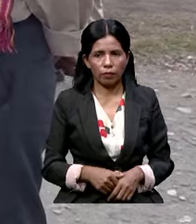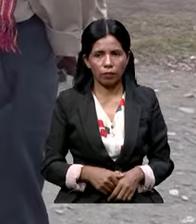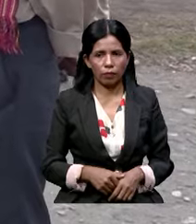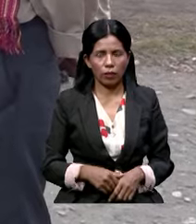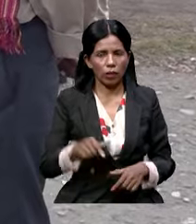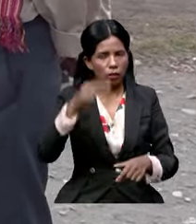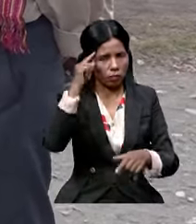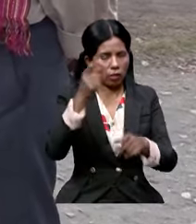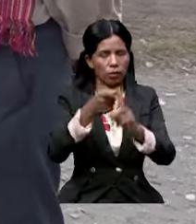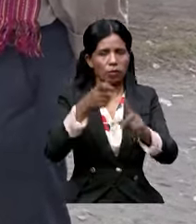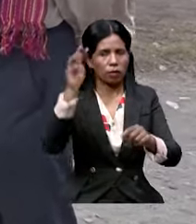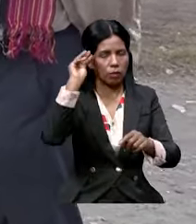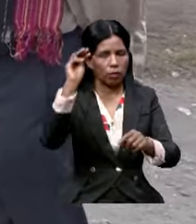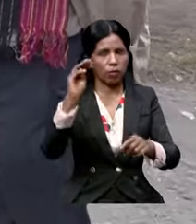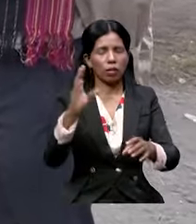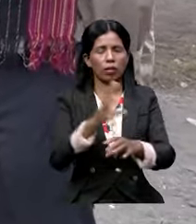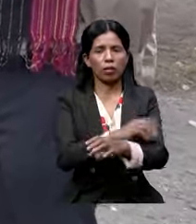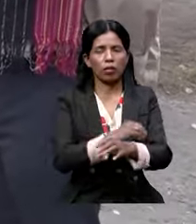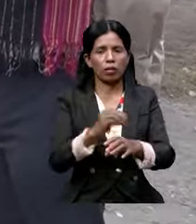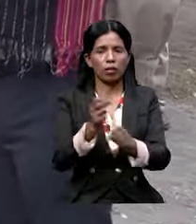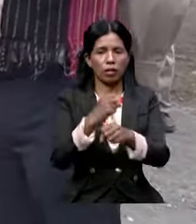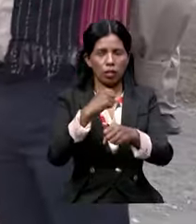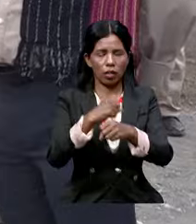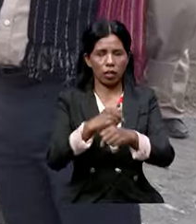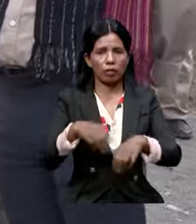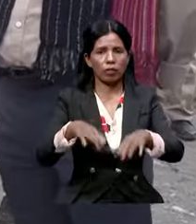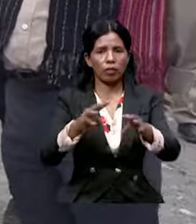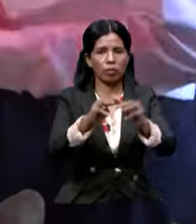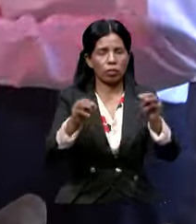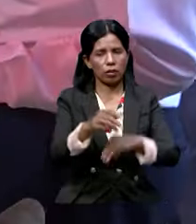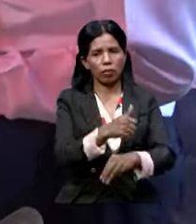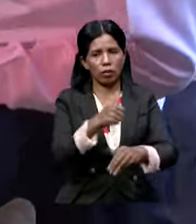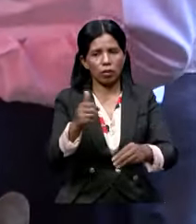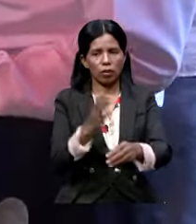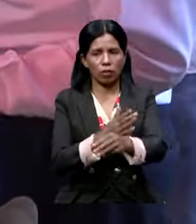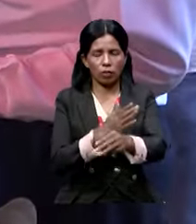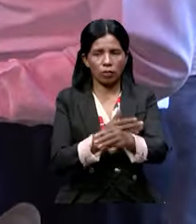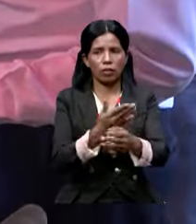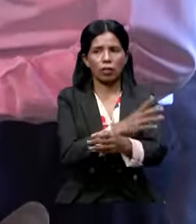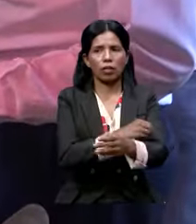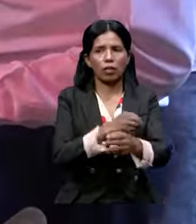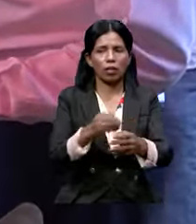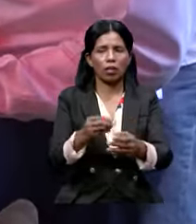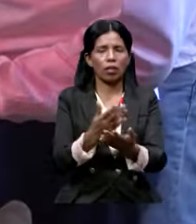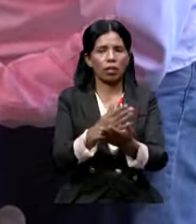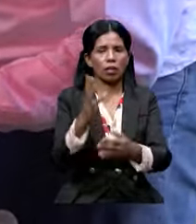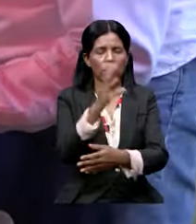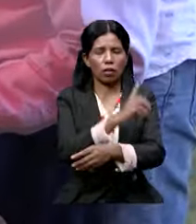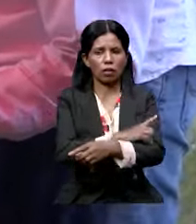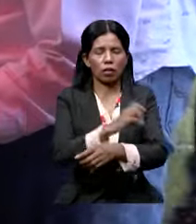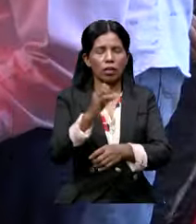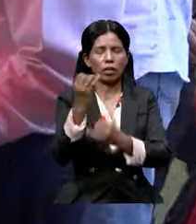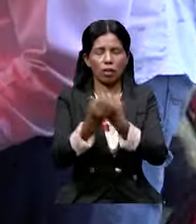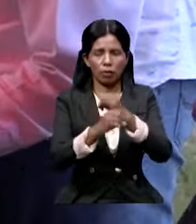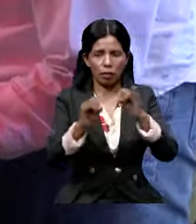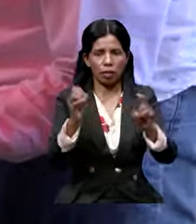Governo e o Ministério do Comércio e Indústria realizam uma feira nacional e o município Balum, onde promove produto local, antes comemora o restauração de independência